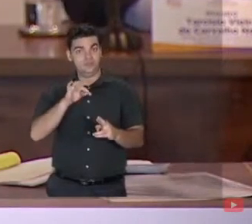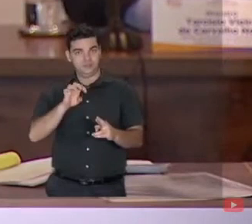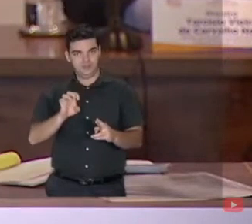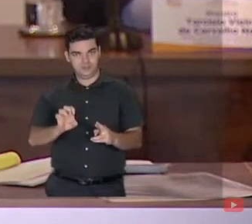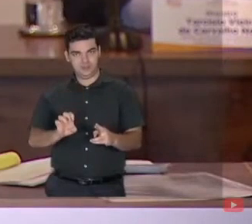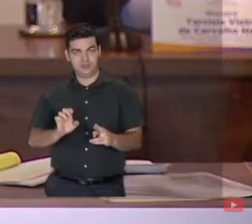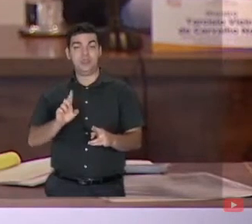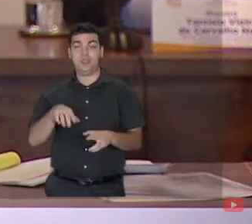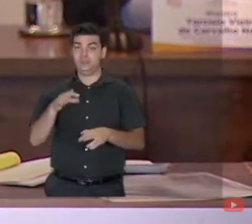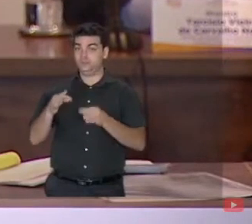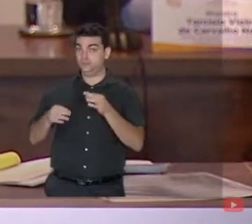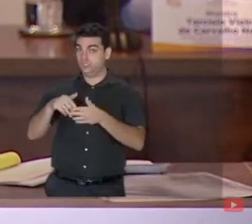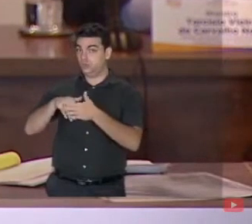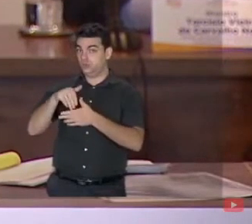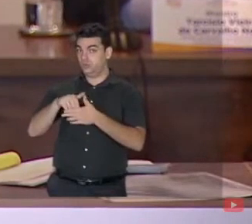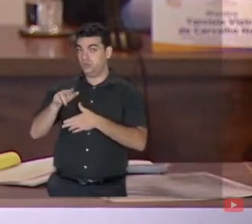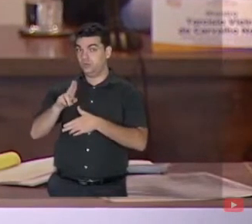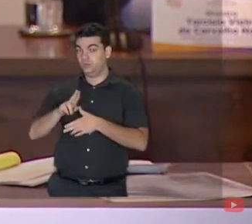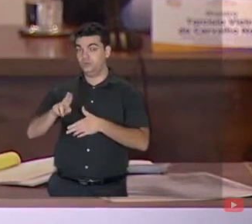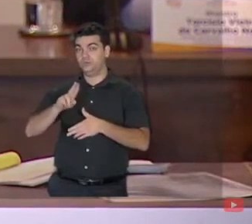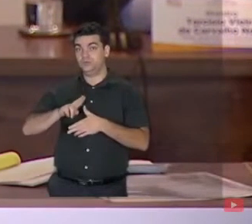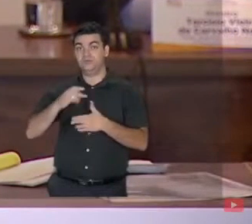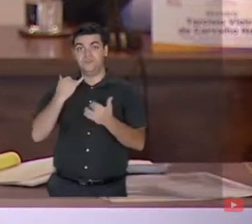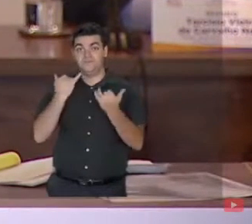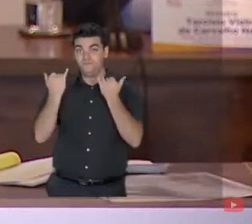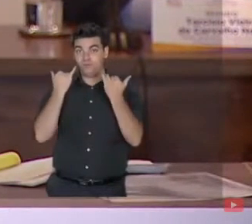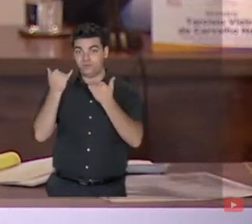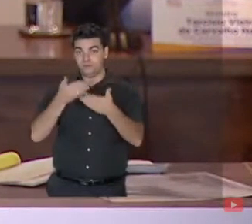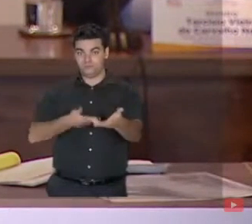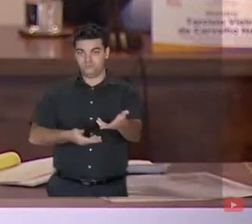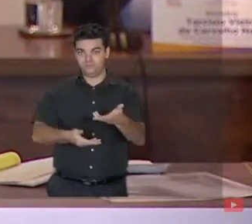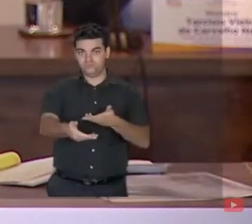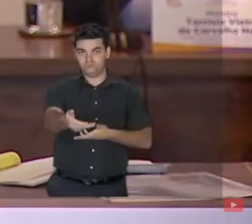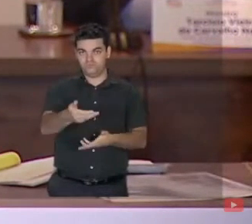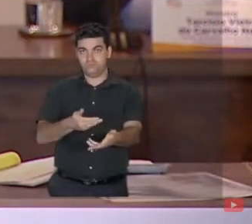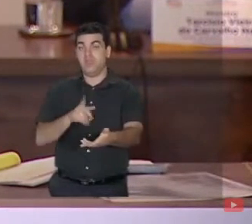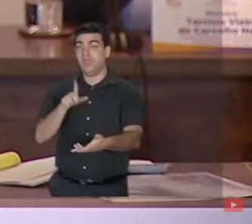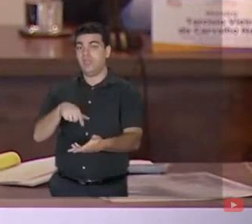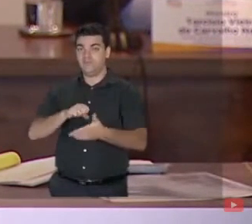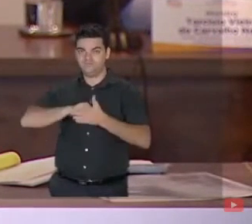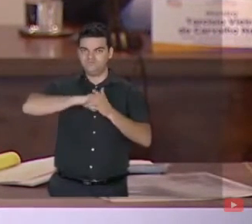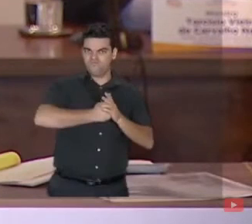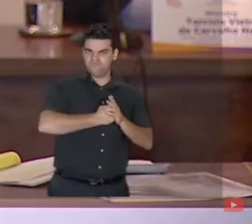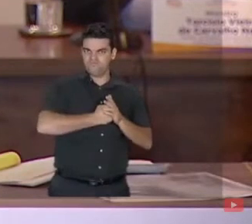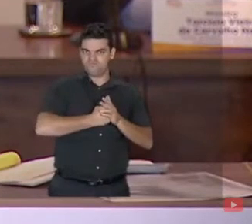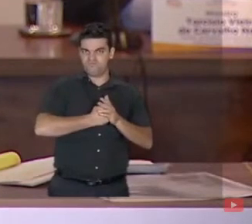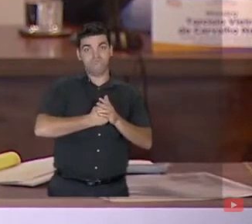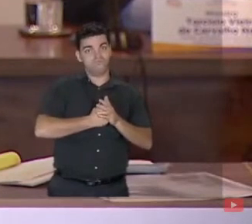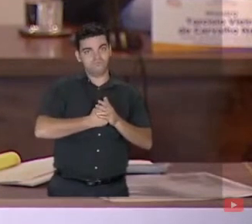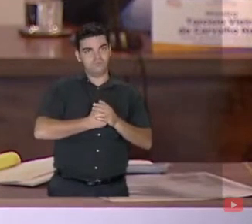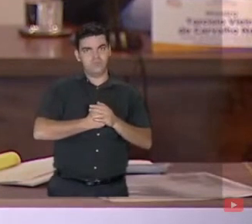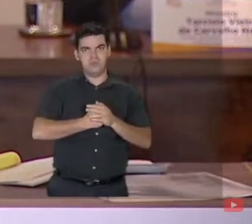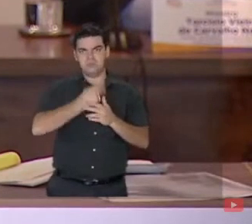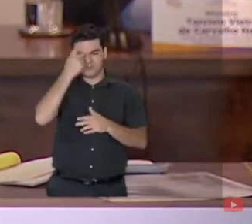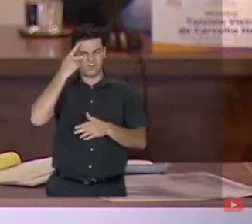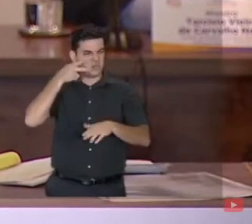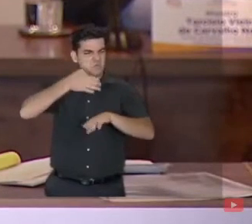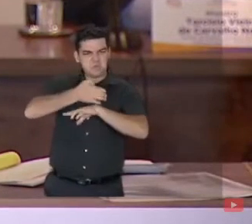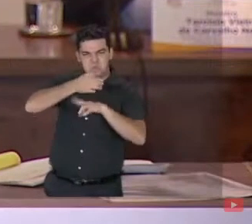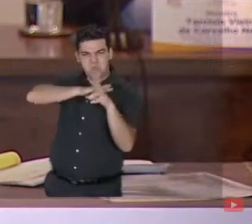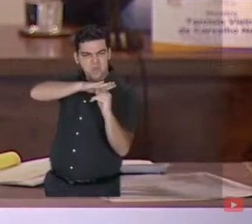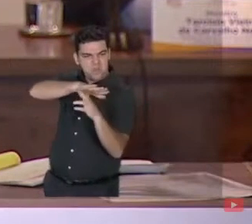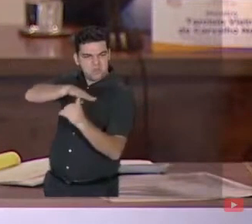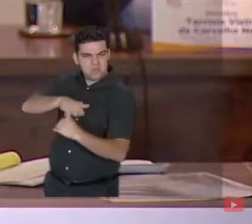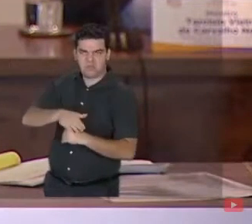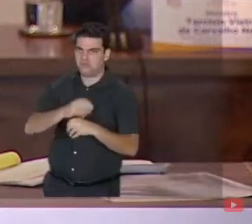que a Justiça Eleitoral usa para a transmissão de dados, é de fato uma rede fechada. Não houve nenhum tipo de ataque